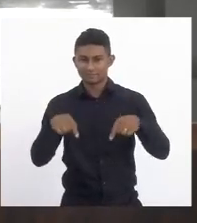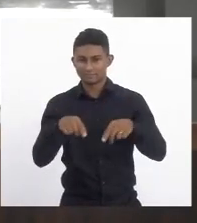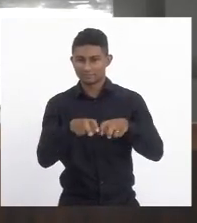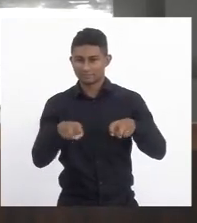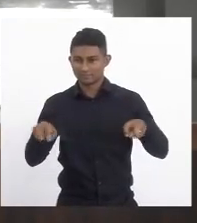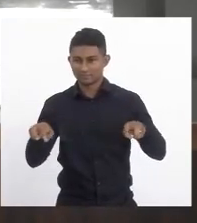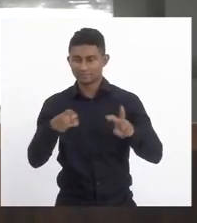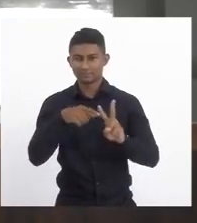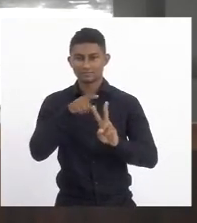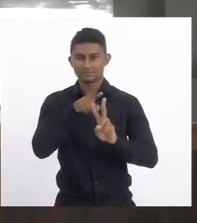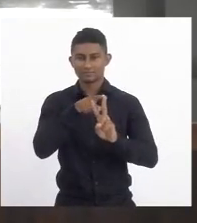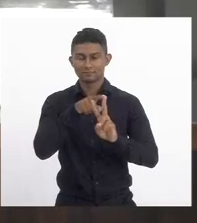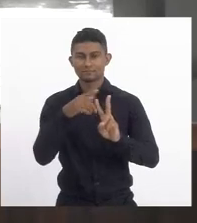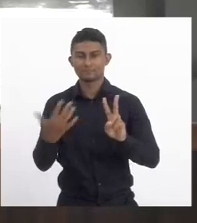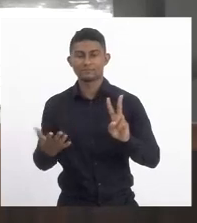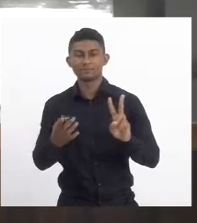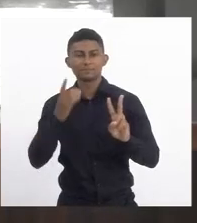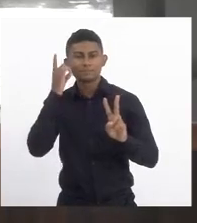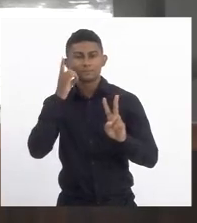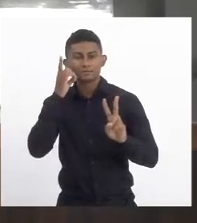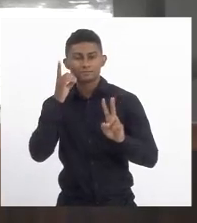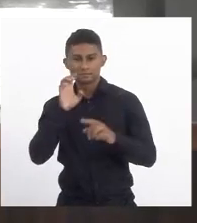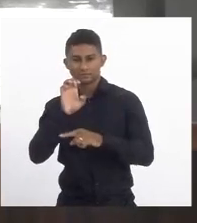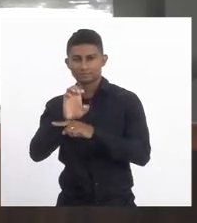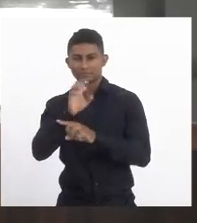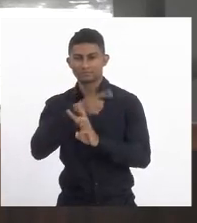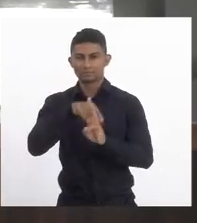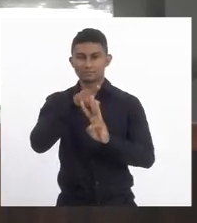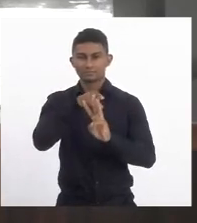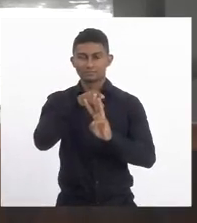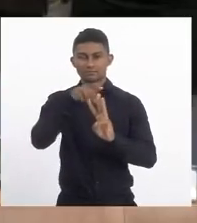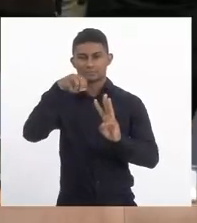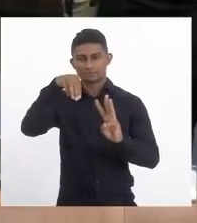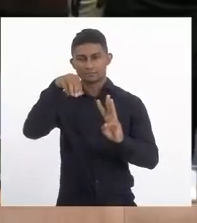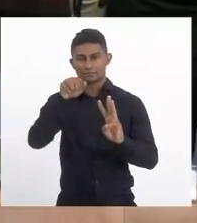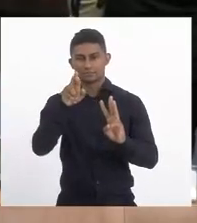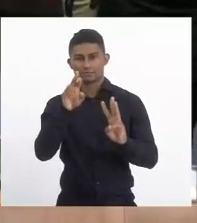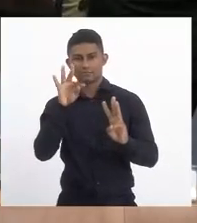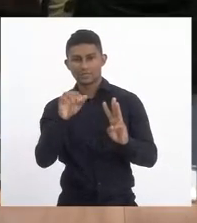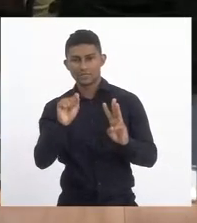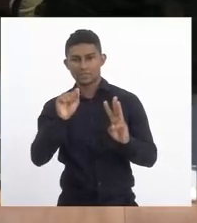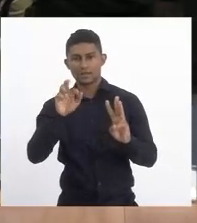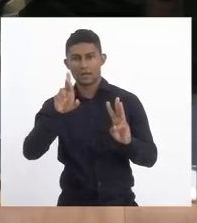A deputada estadual Marta Rocha.